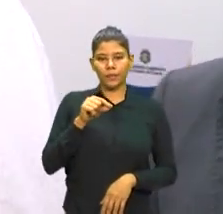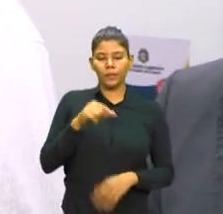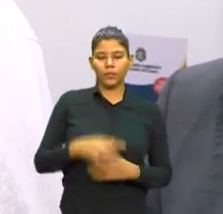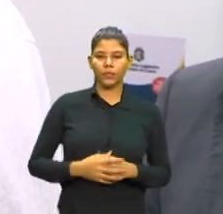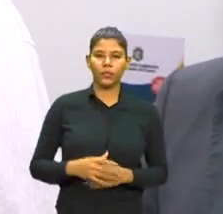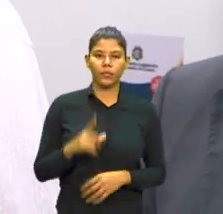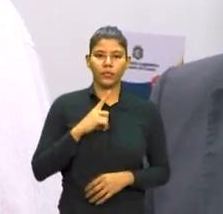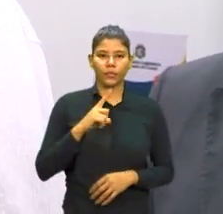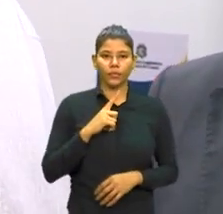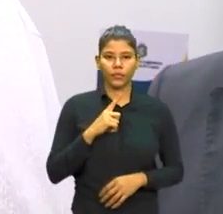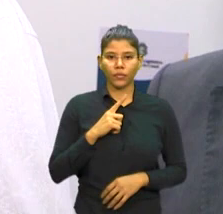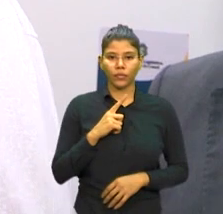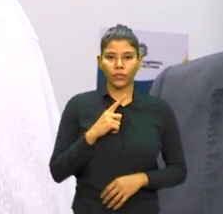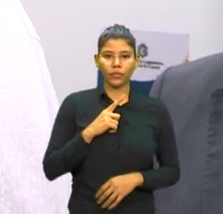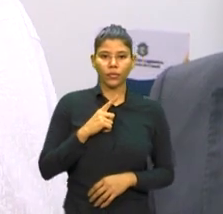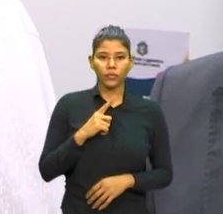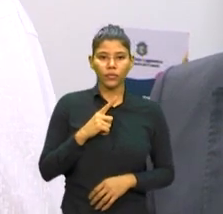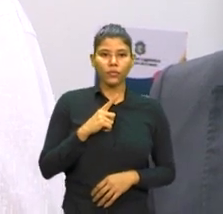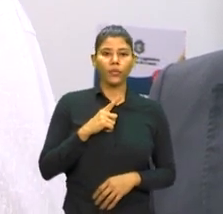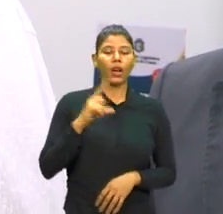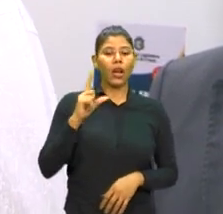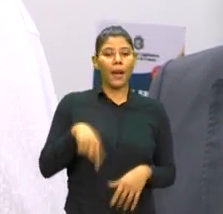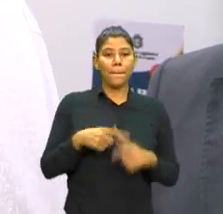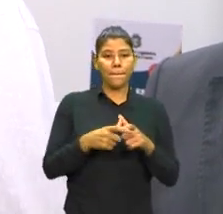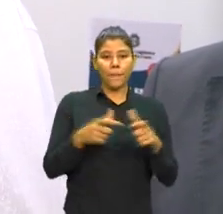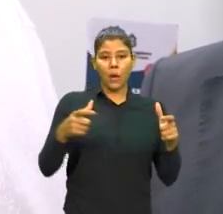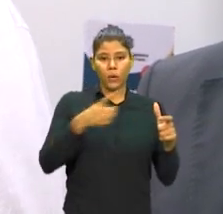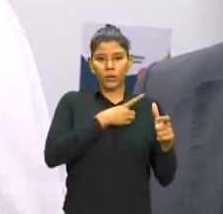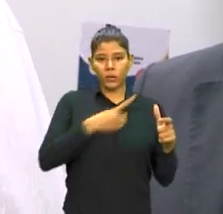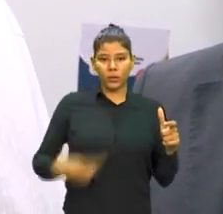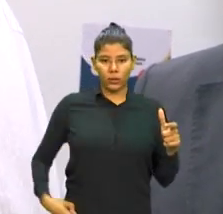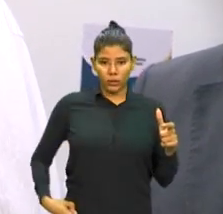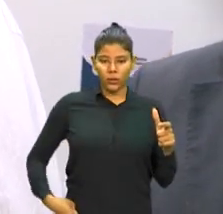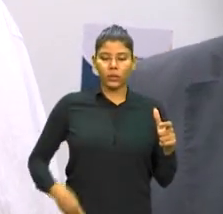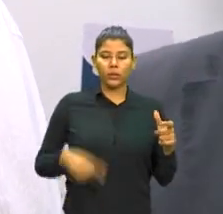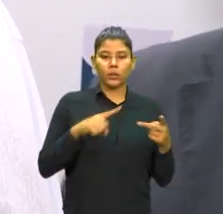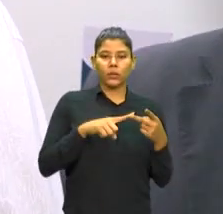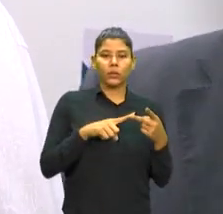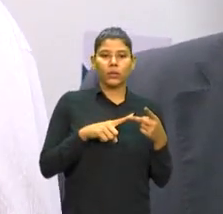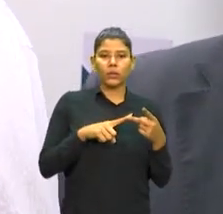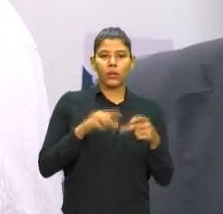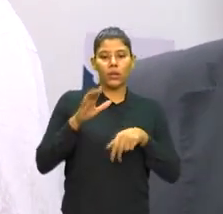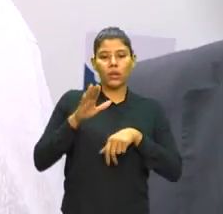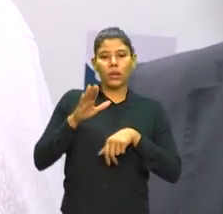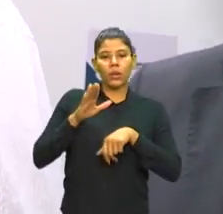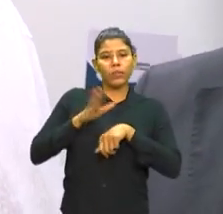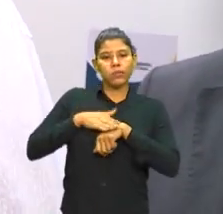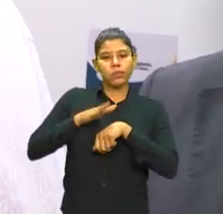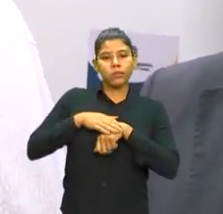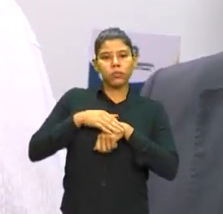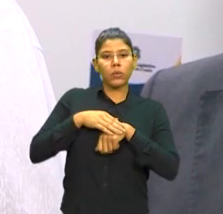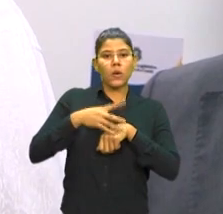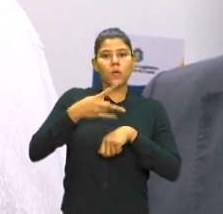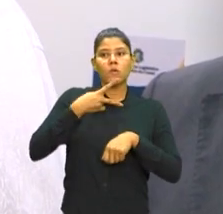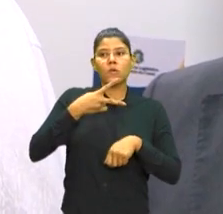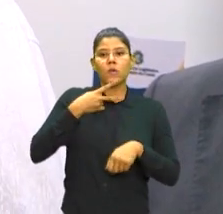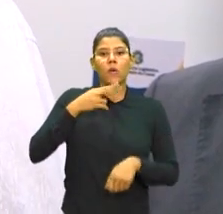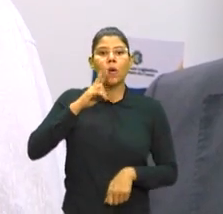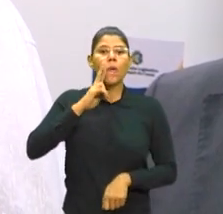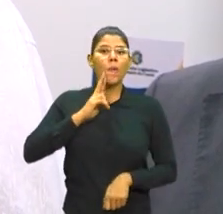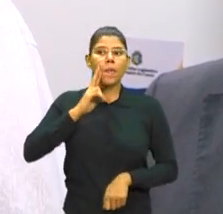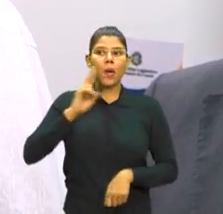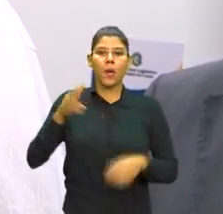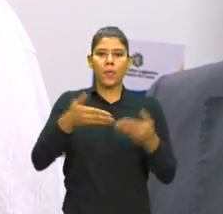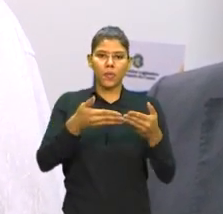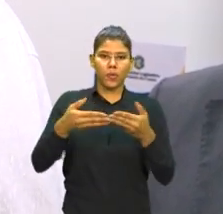um membro do partido como o autor do pedido então o PDT vai sim na ocasião da instalação